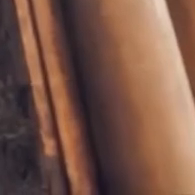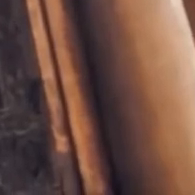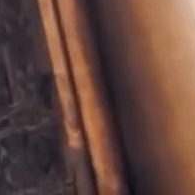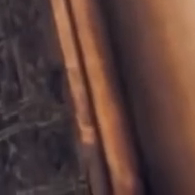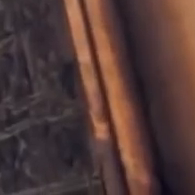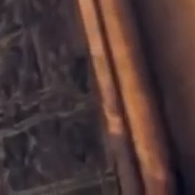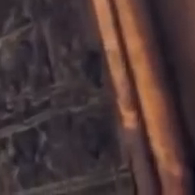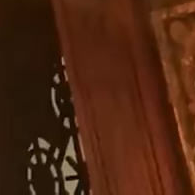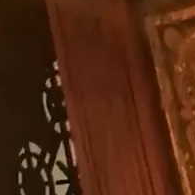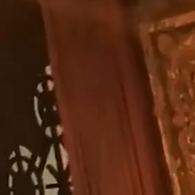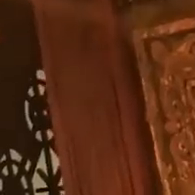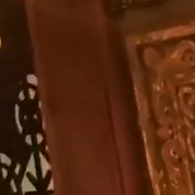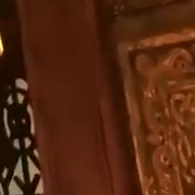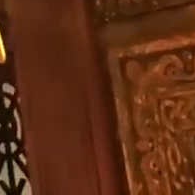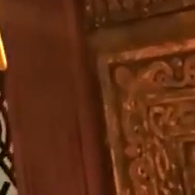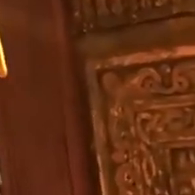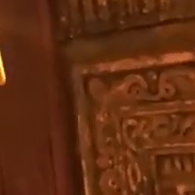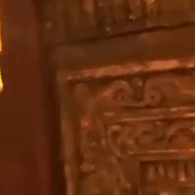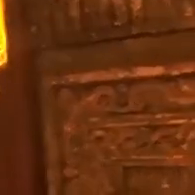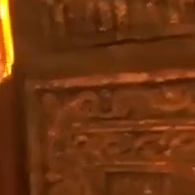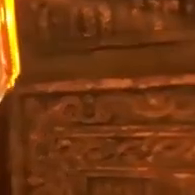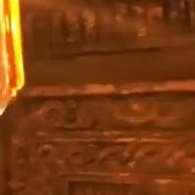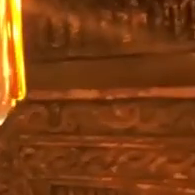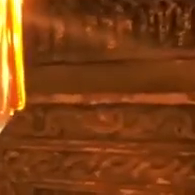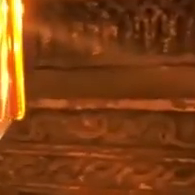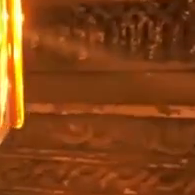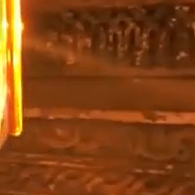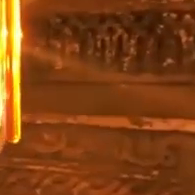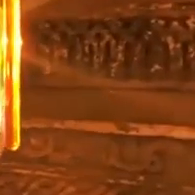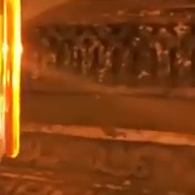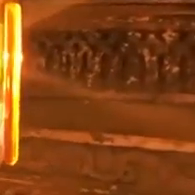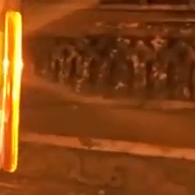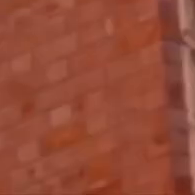Nessa atmosfera habitam galáxias de detalhes,